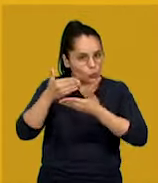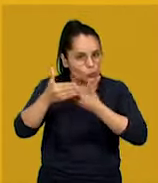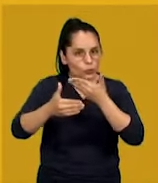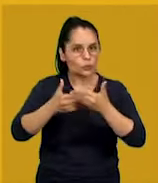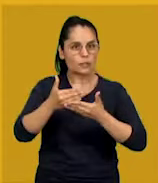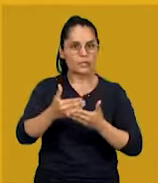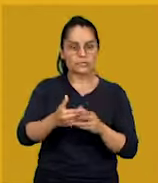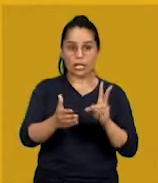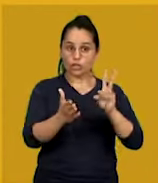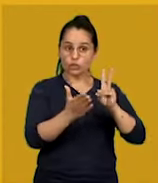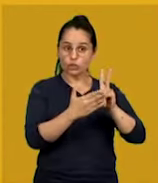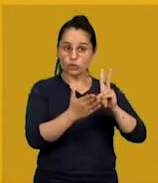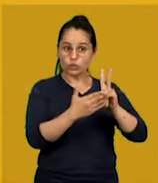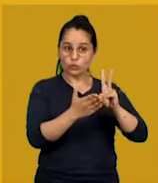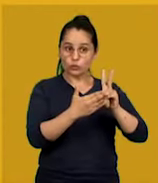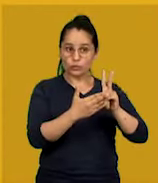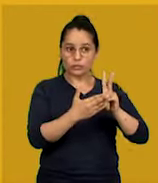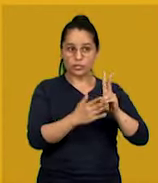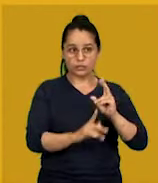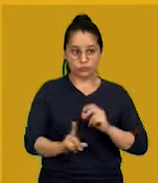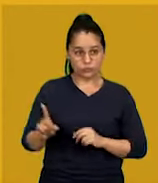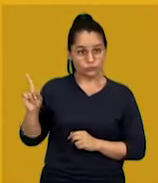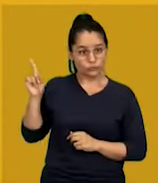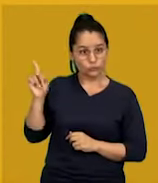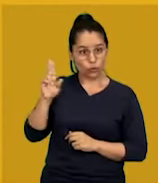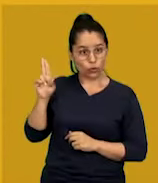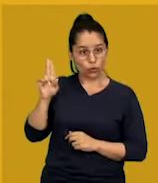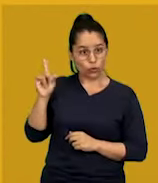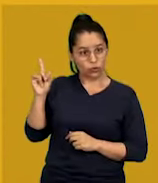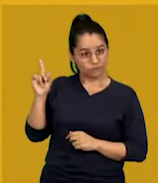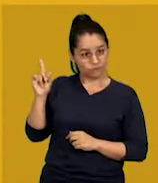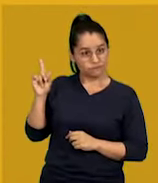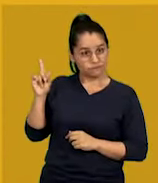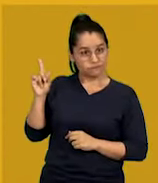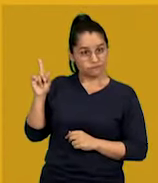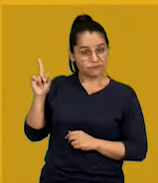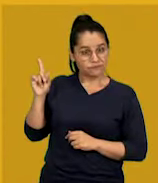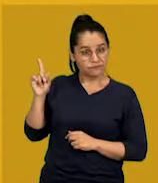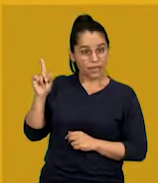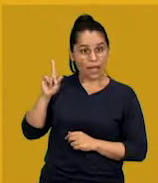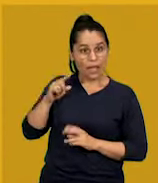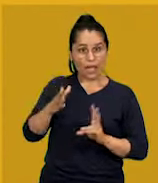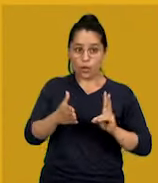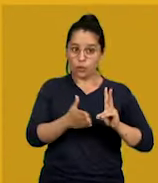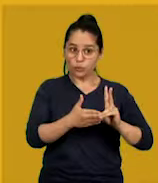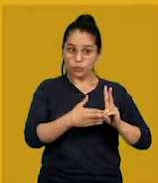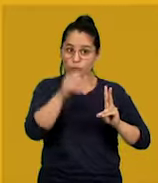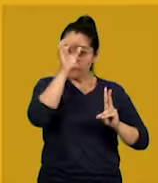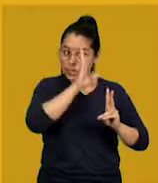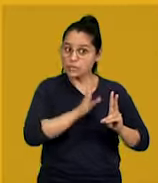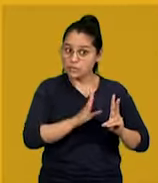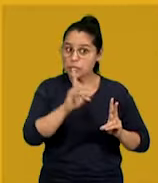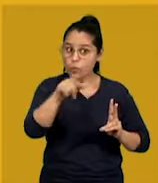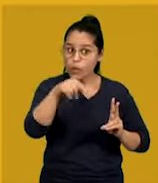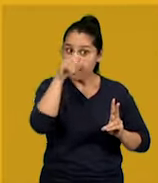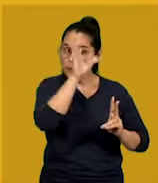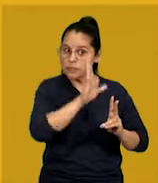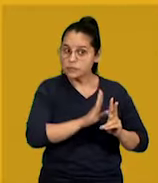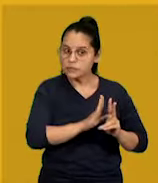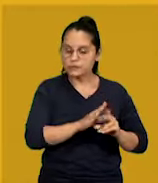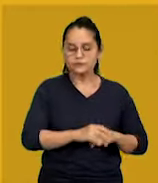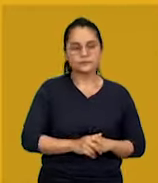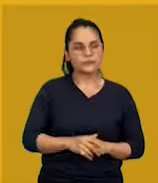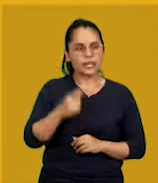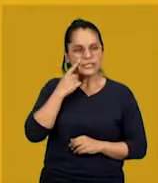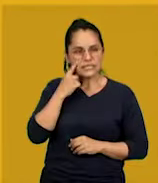dos índios da tribo dos Saterê-Mauê, e eles é uma tribo indígena brasileira. E aí vocês estão